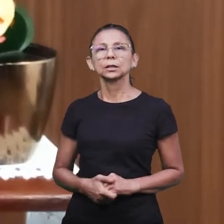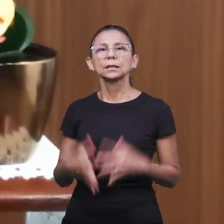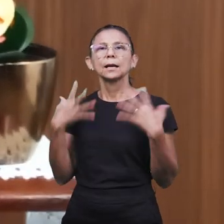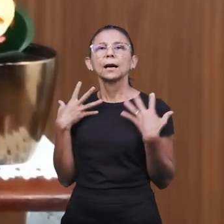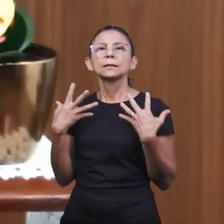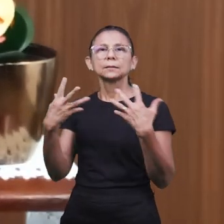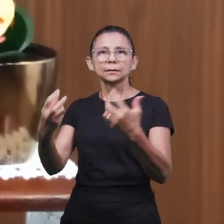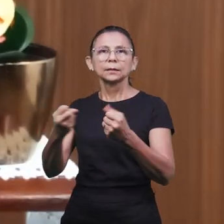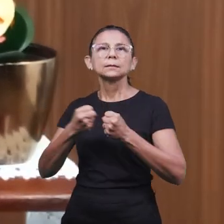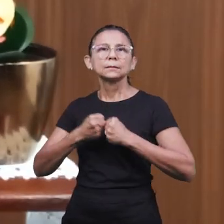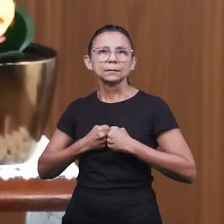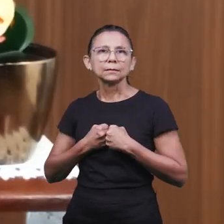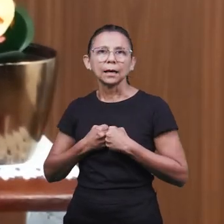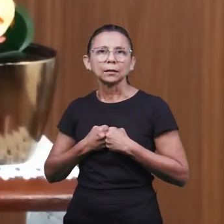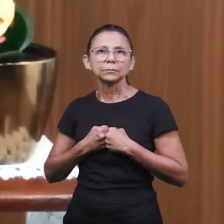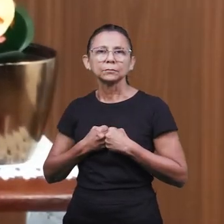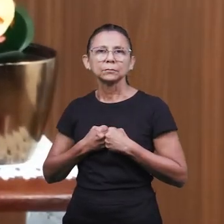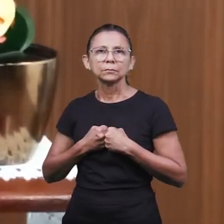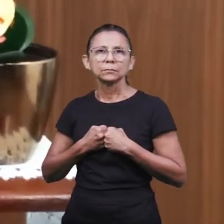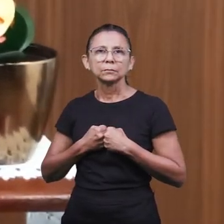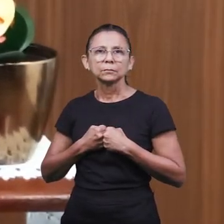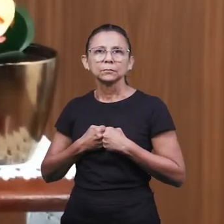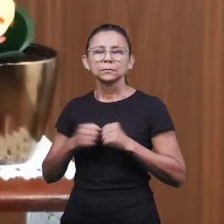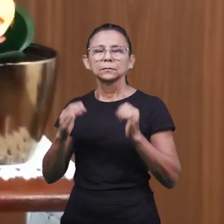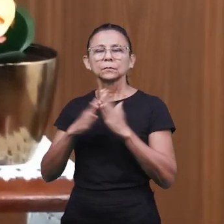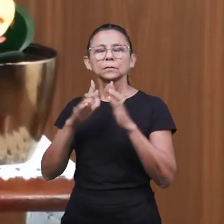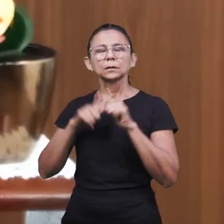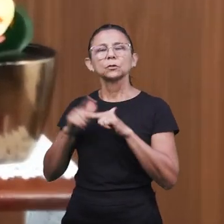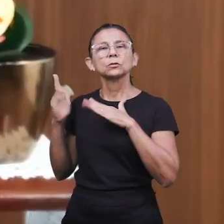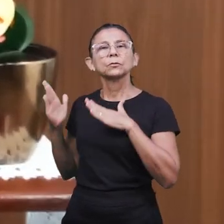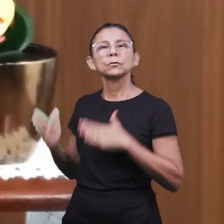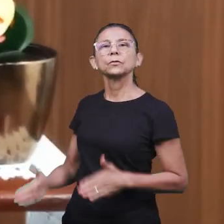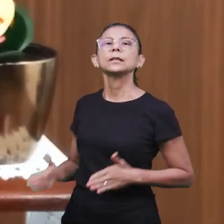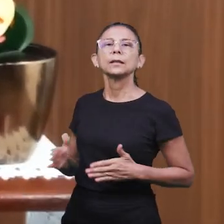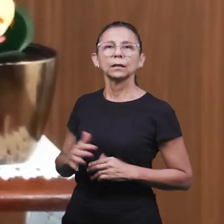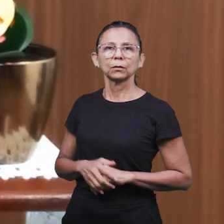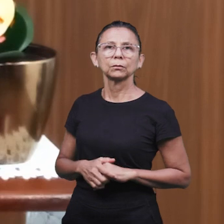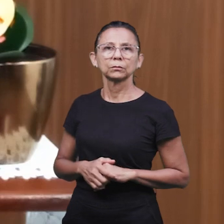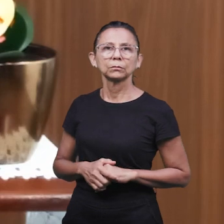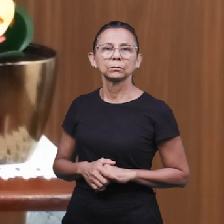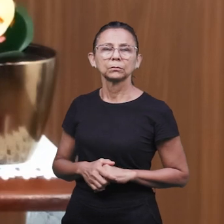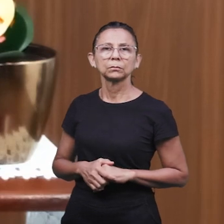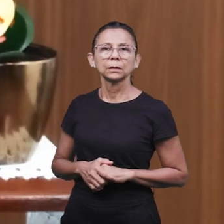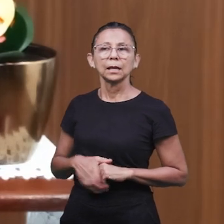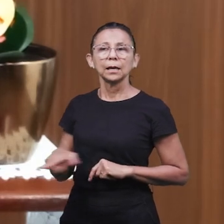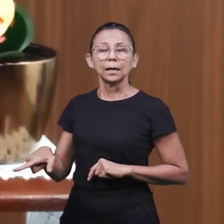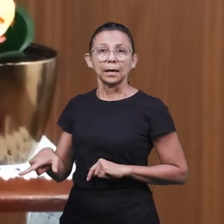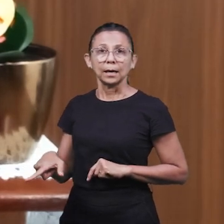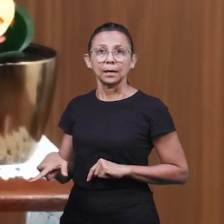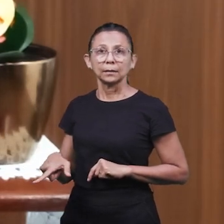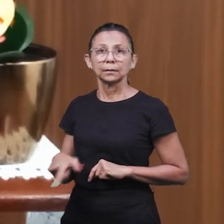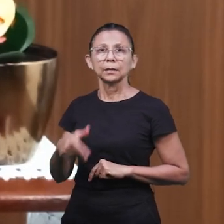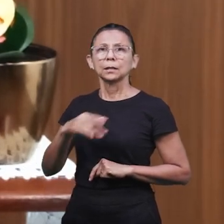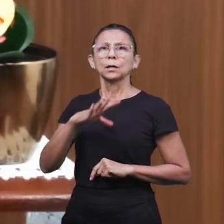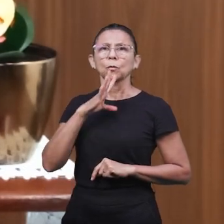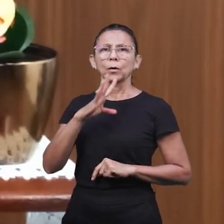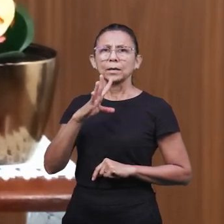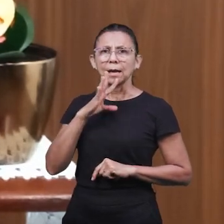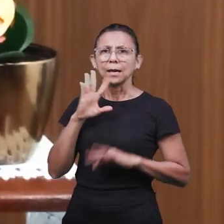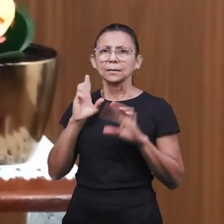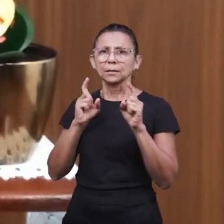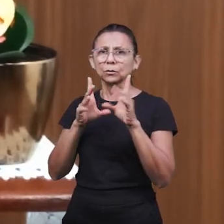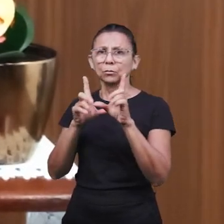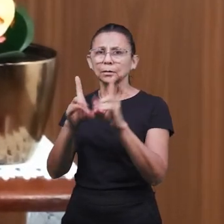debaixo desta ordem. A Igreja fiel, então, ela detém e pratica. Este